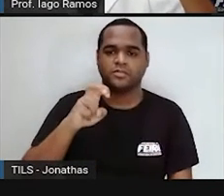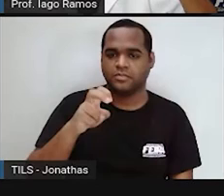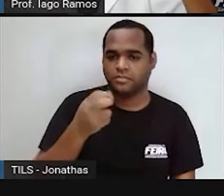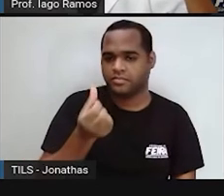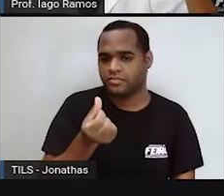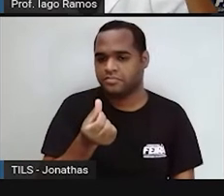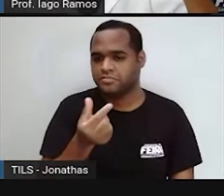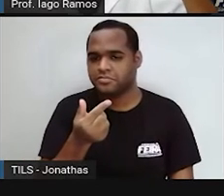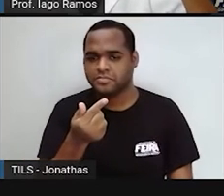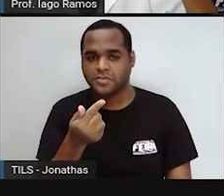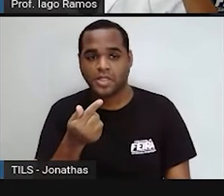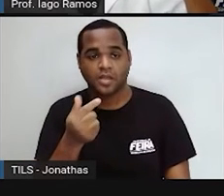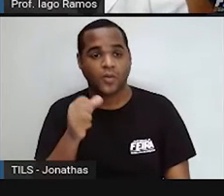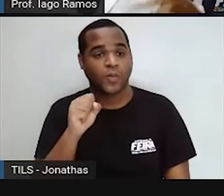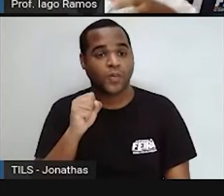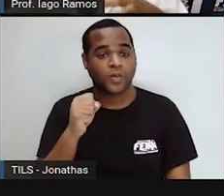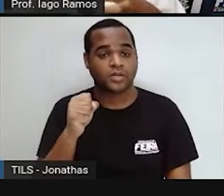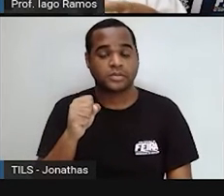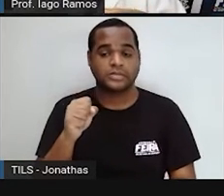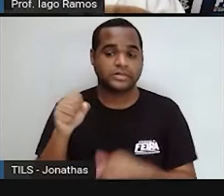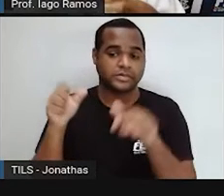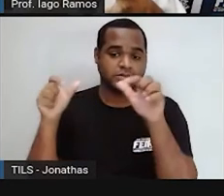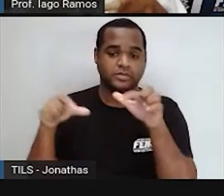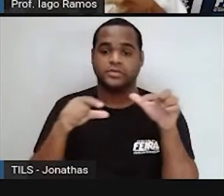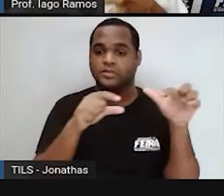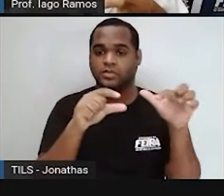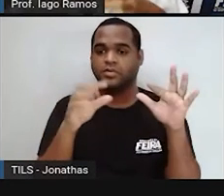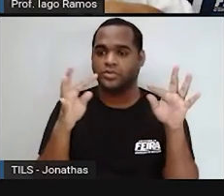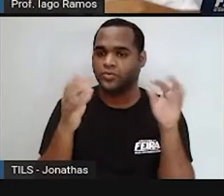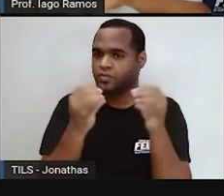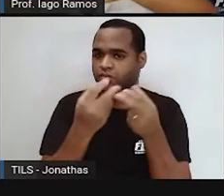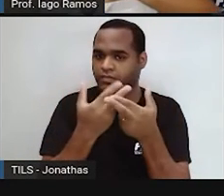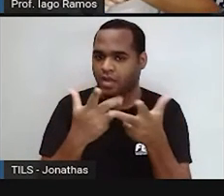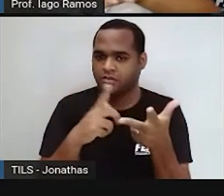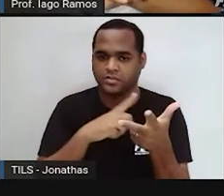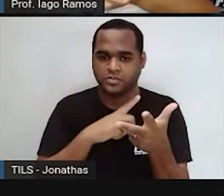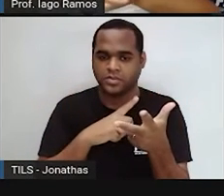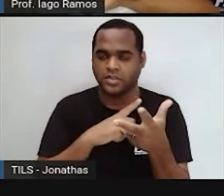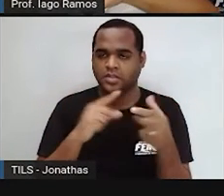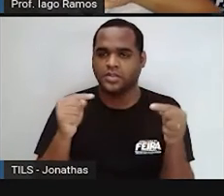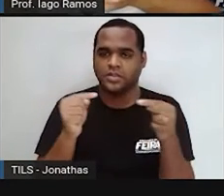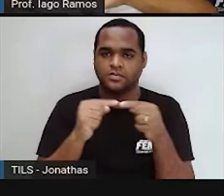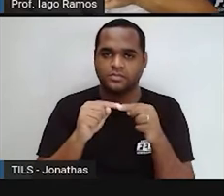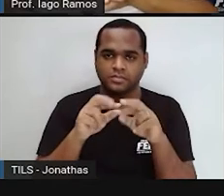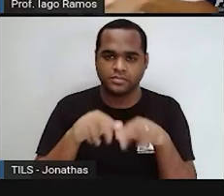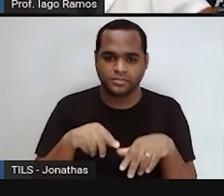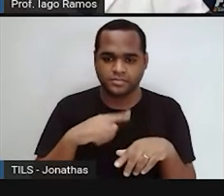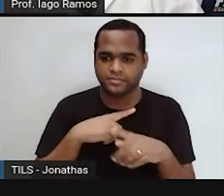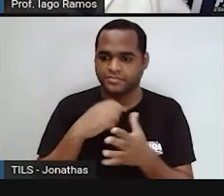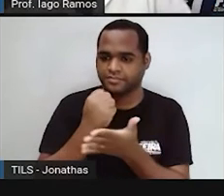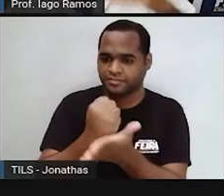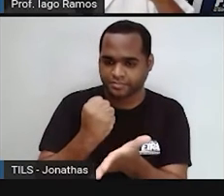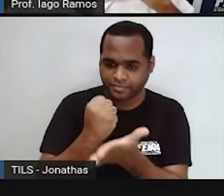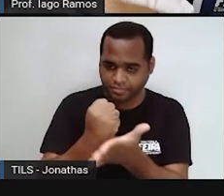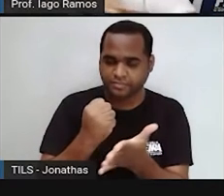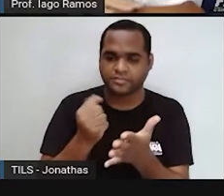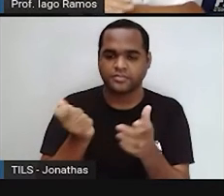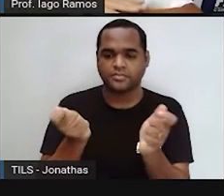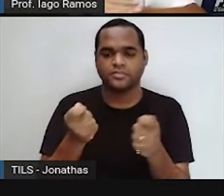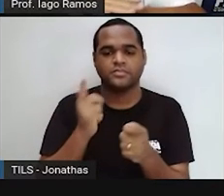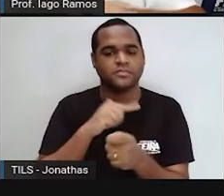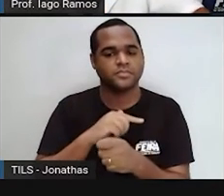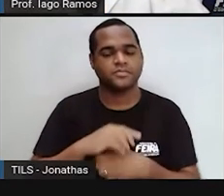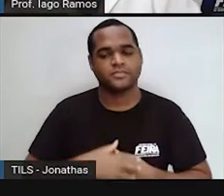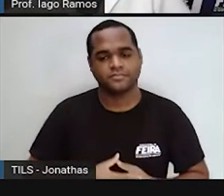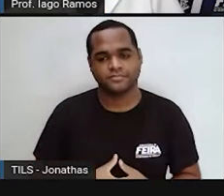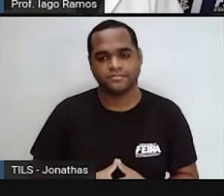seis sete oito lados no poli e na base ali no que vai apoiar a pirâmide uma